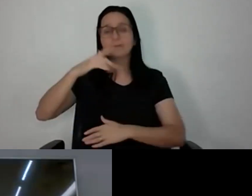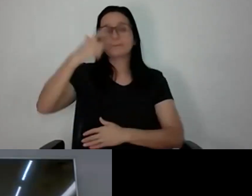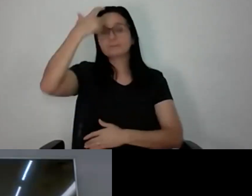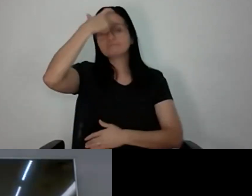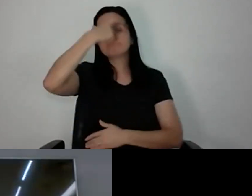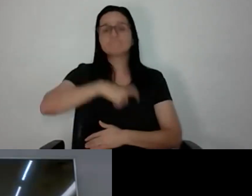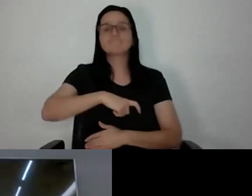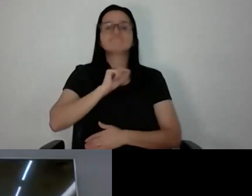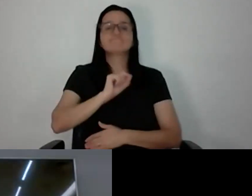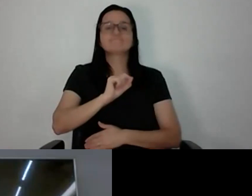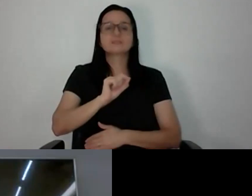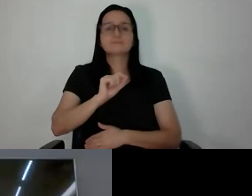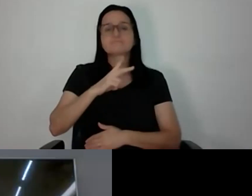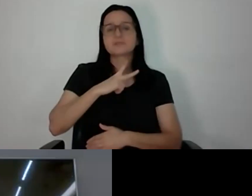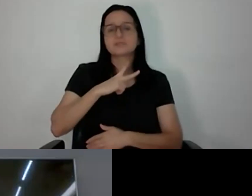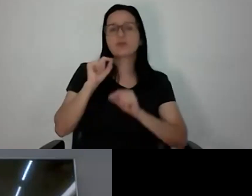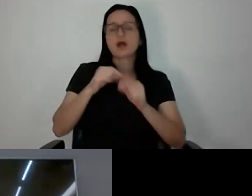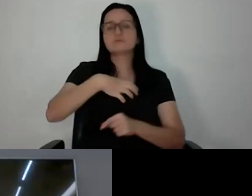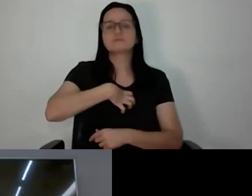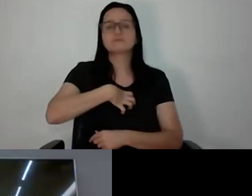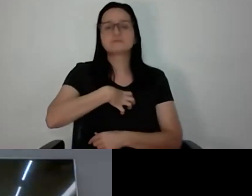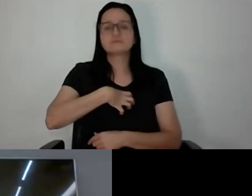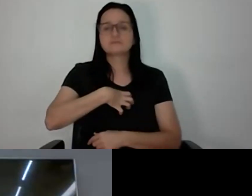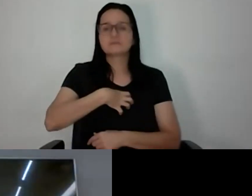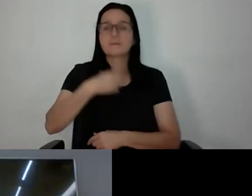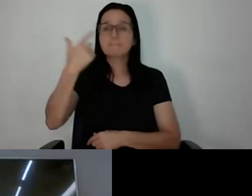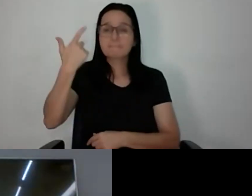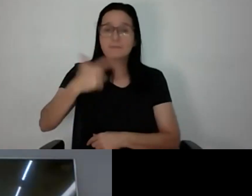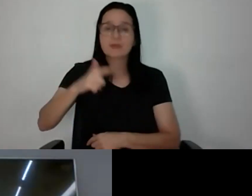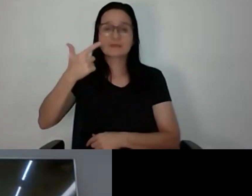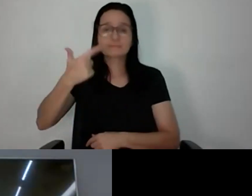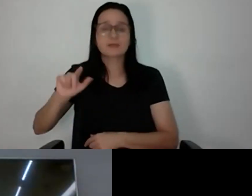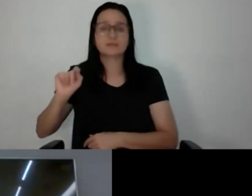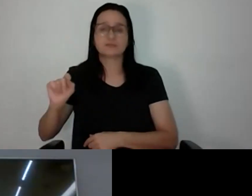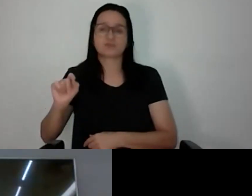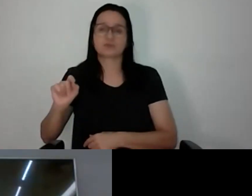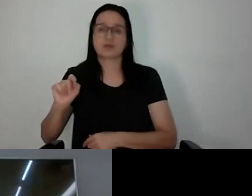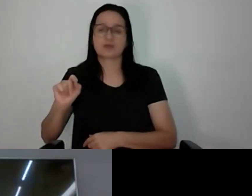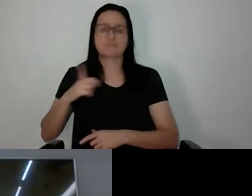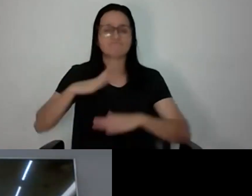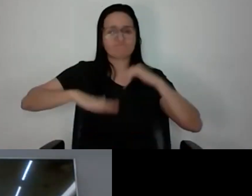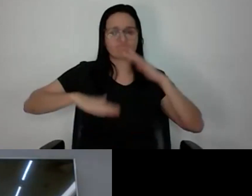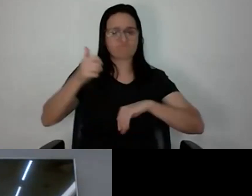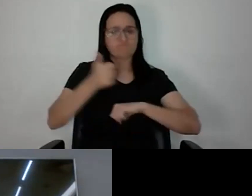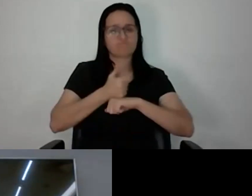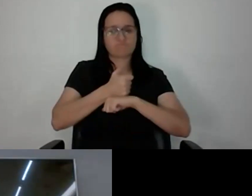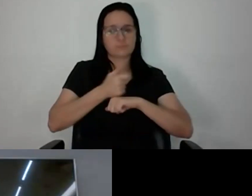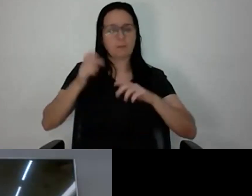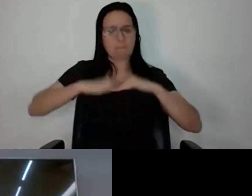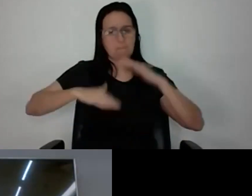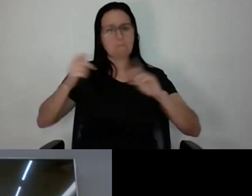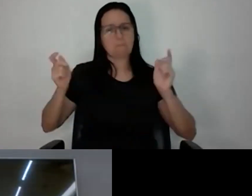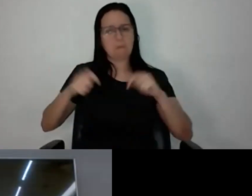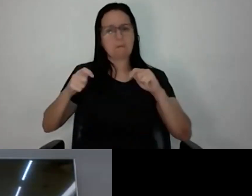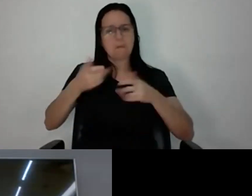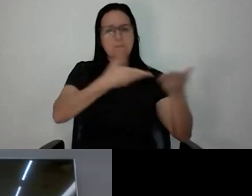percebe que cada vez mais essas soft skills, né, que são, enfim, chamadas essas habilidades interpessoais, elas passam